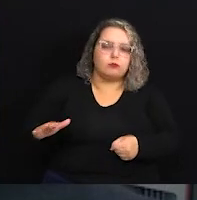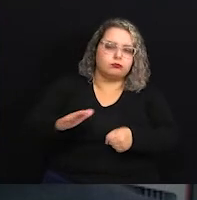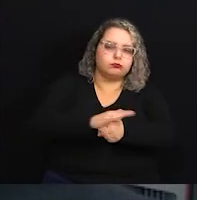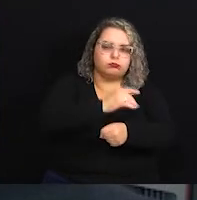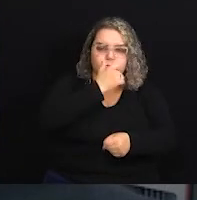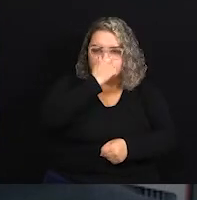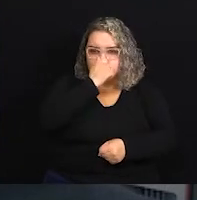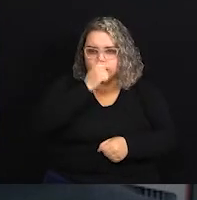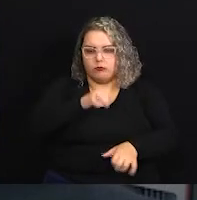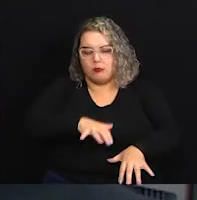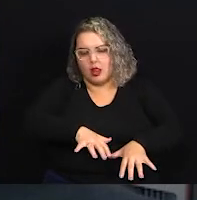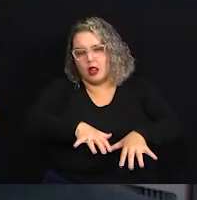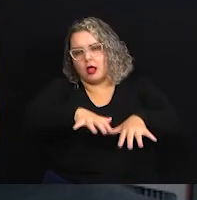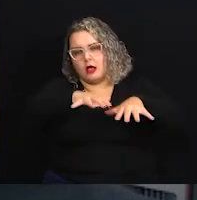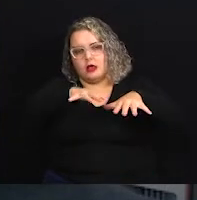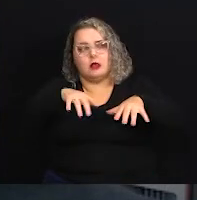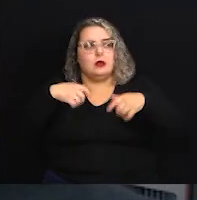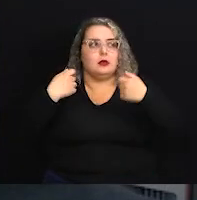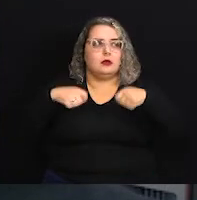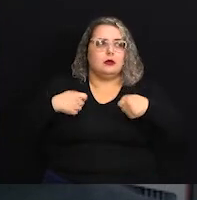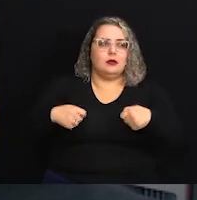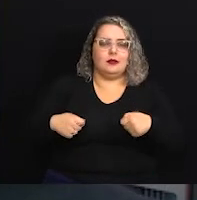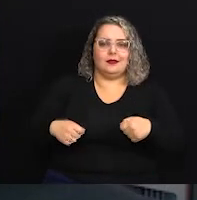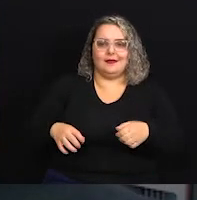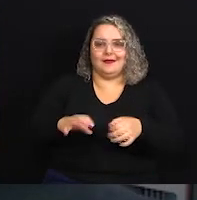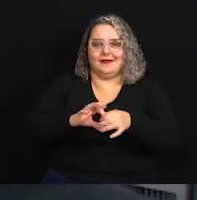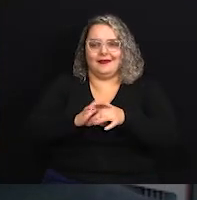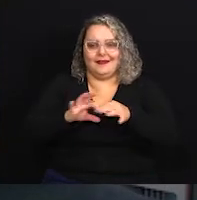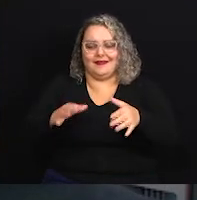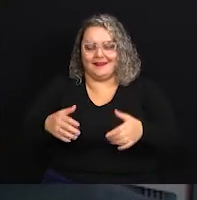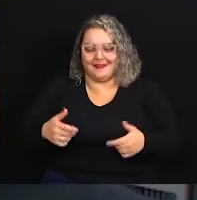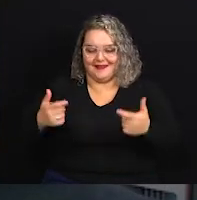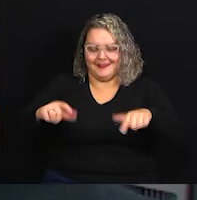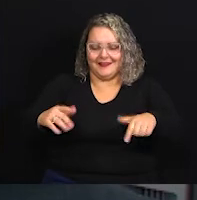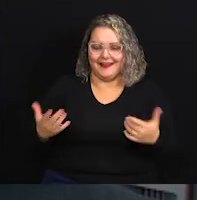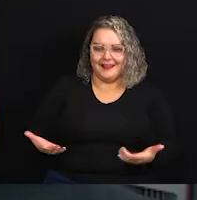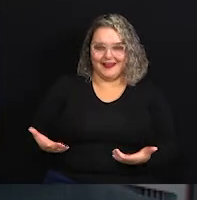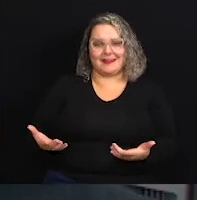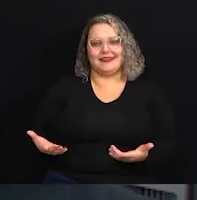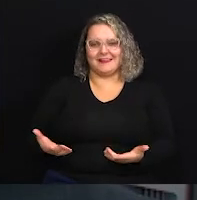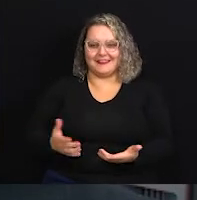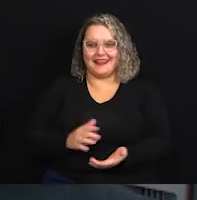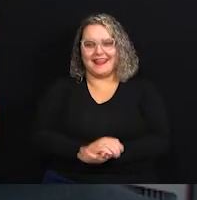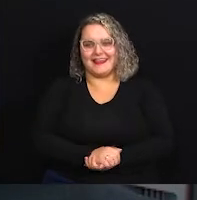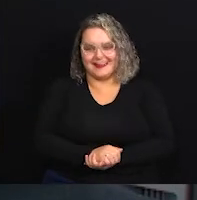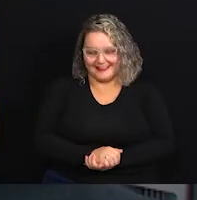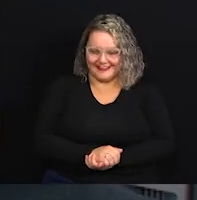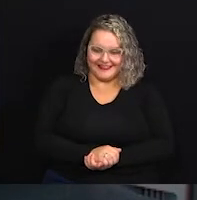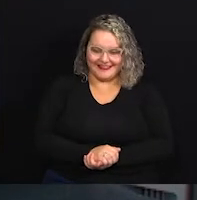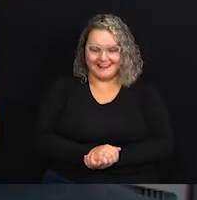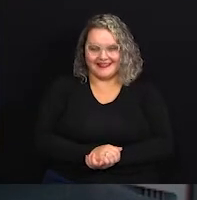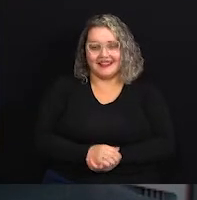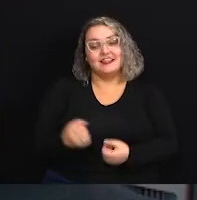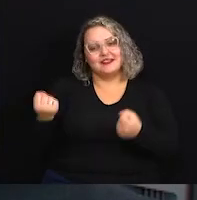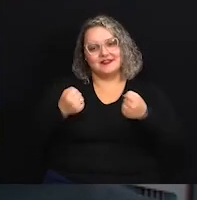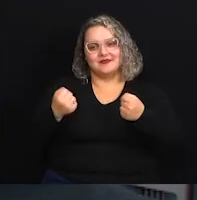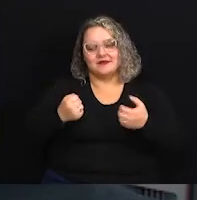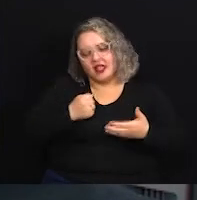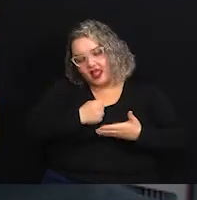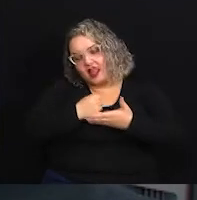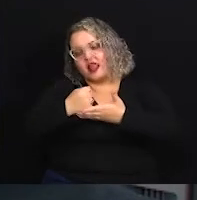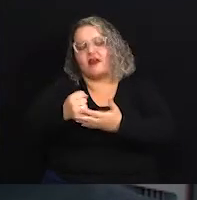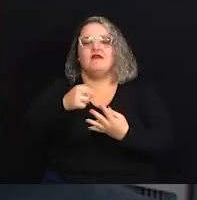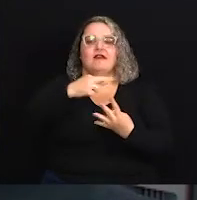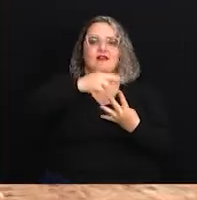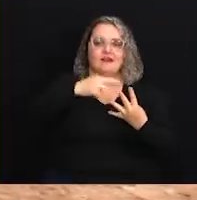coisa aqui, então a gente precisa liberar espaço, então eu coloco na traseira do carro e eu levo